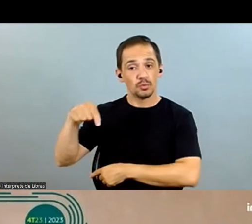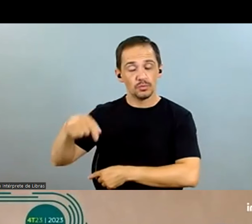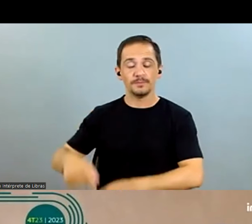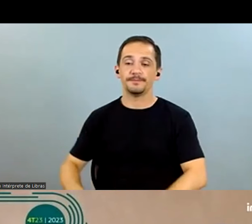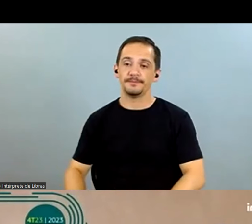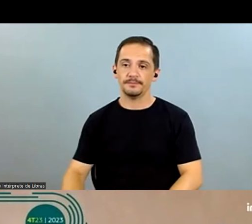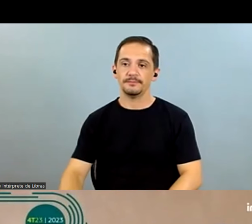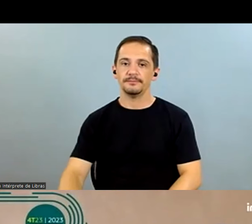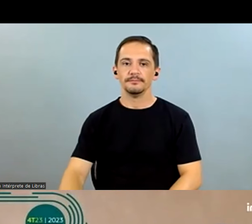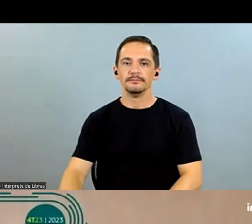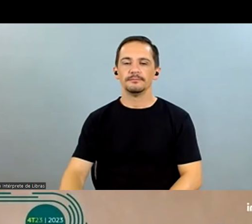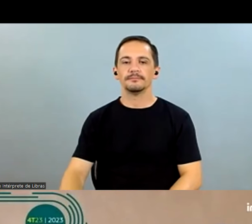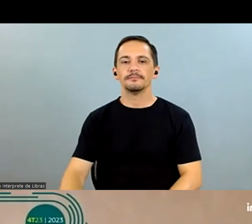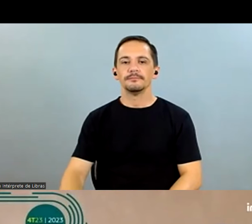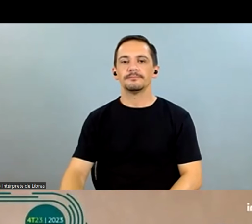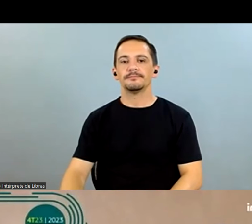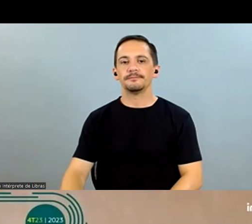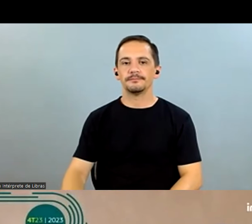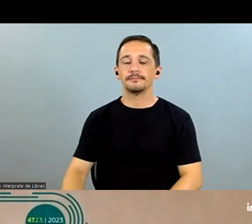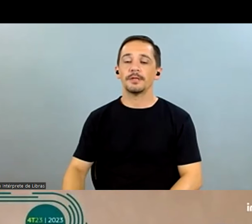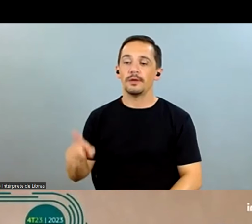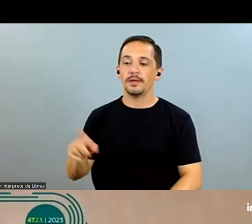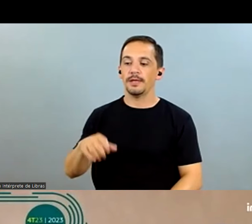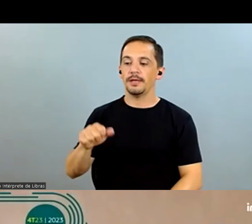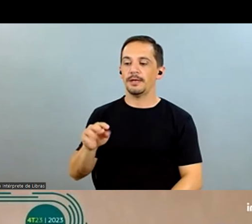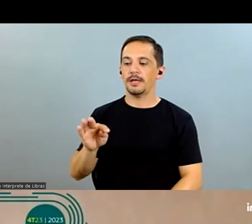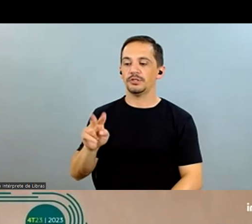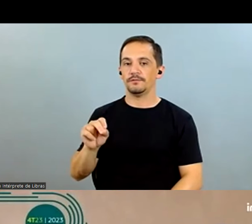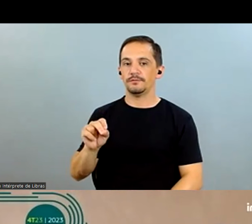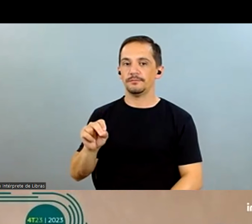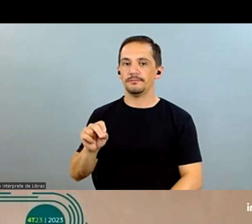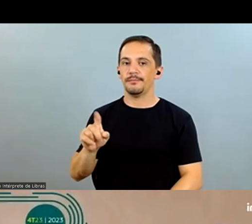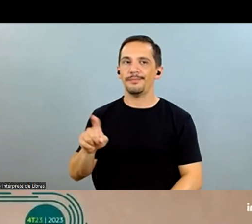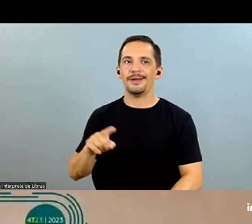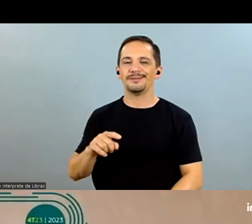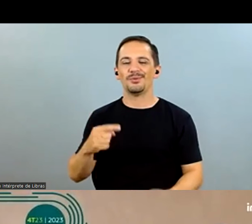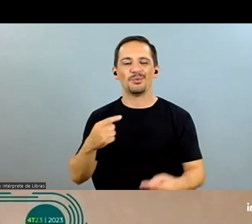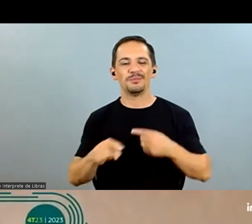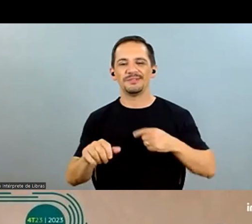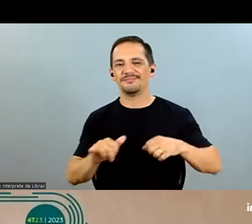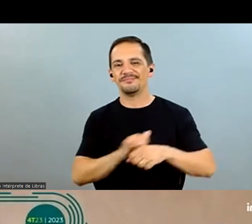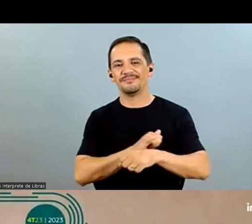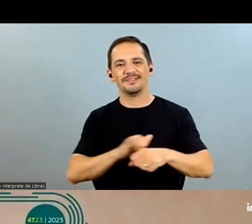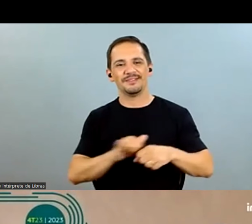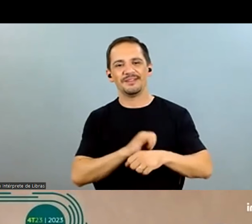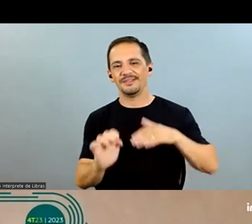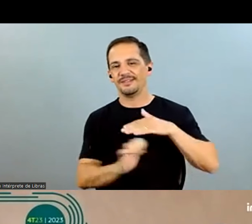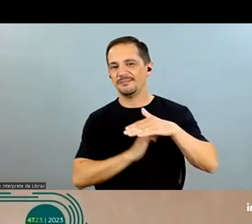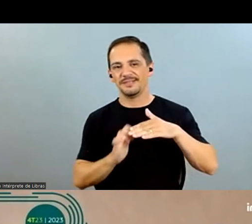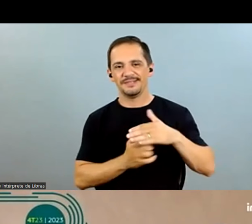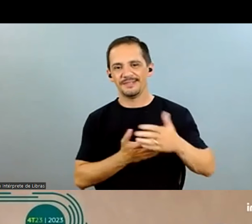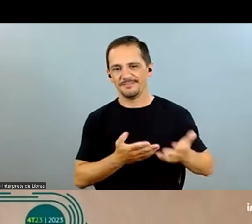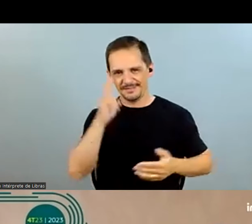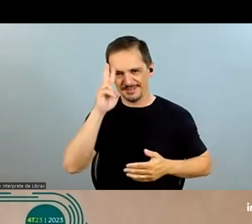é e esse eram ativos né como o Divan falou não não estratégicos e que não tinha nada a ver com o nosso for Business e que